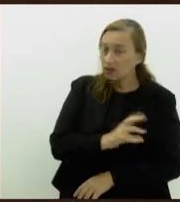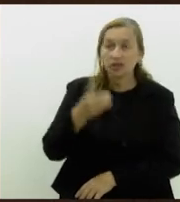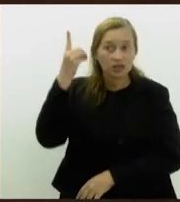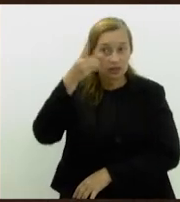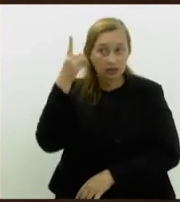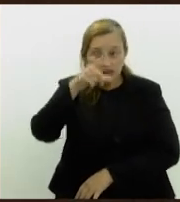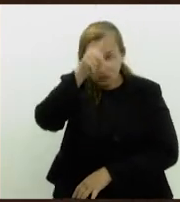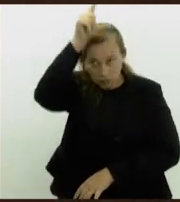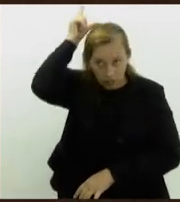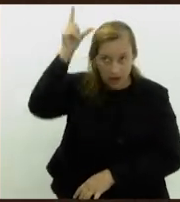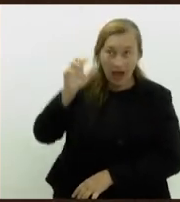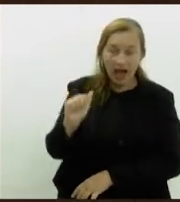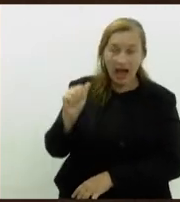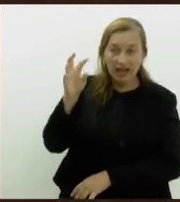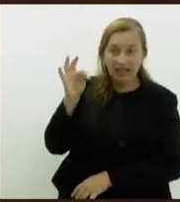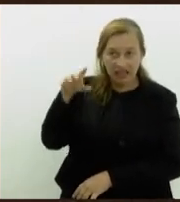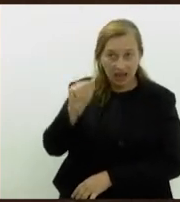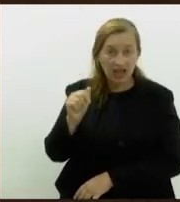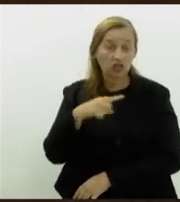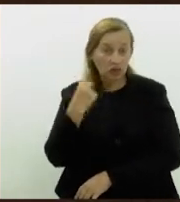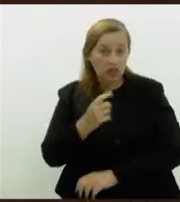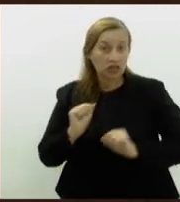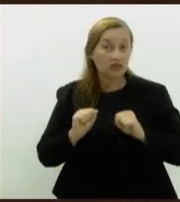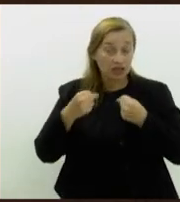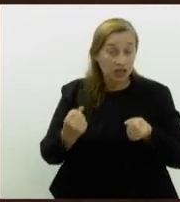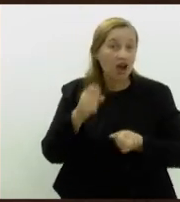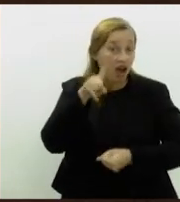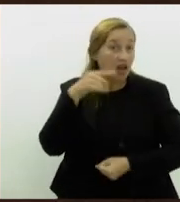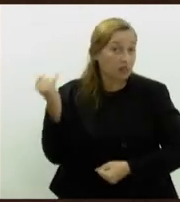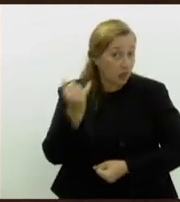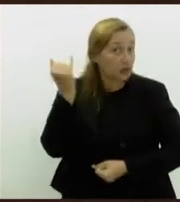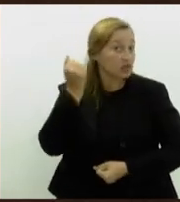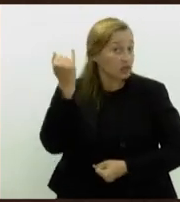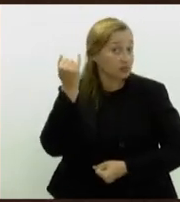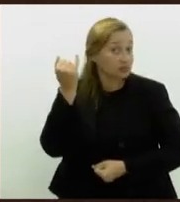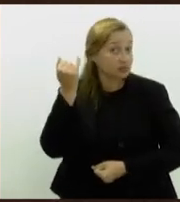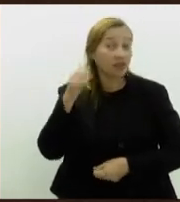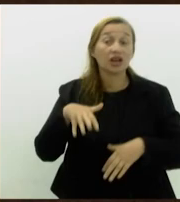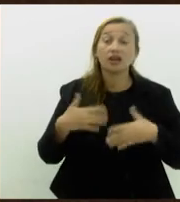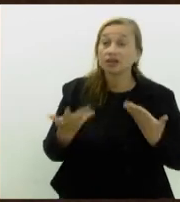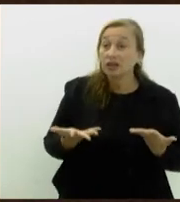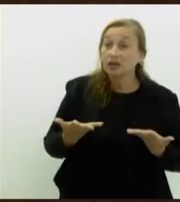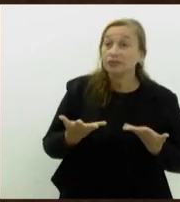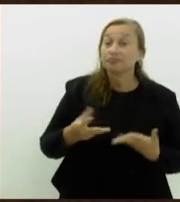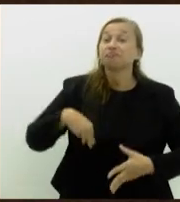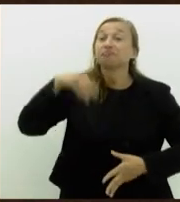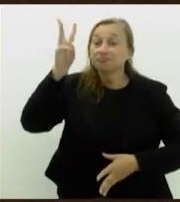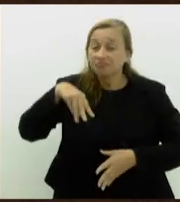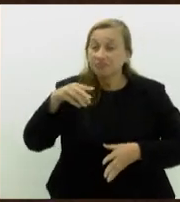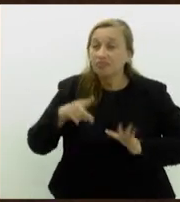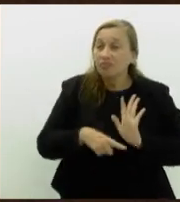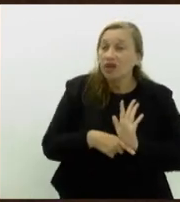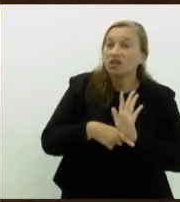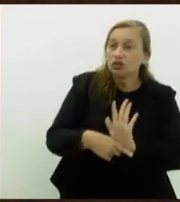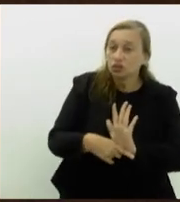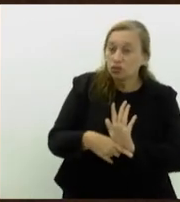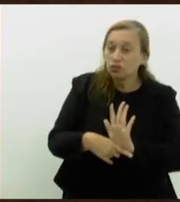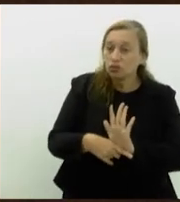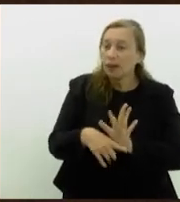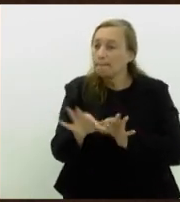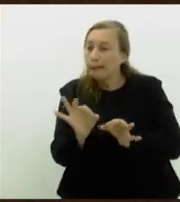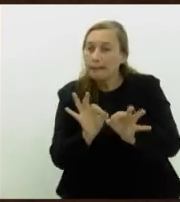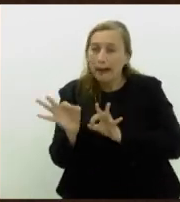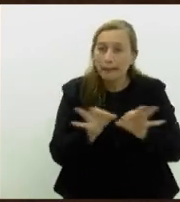Paulo, deputado Átila. Defendemos, é importante. Então, quem ajuda a promover, a coordenar,